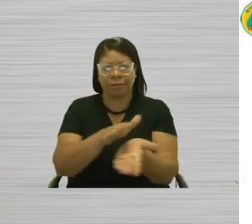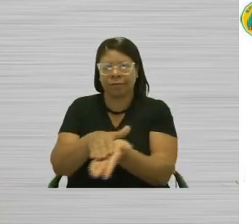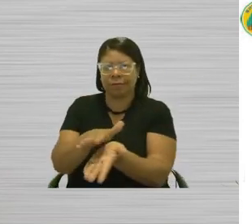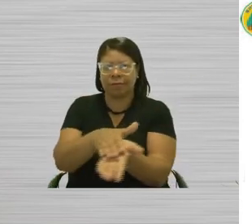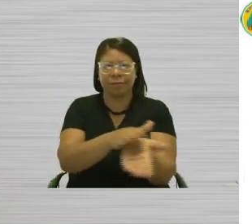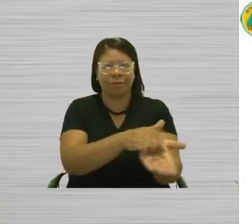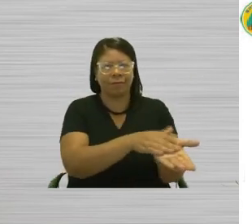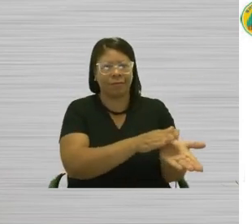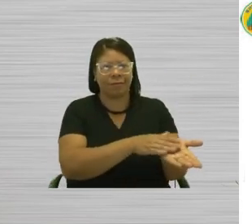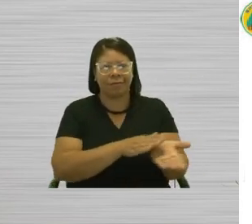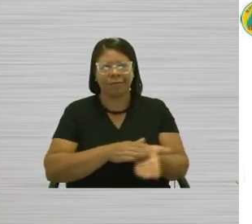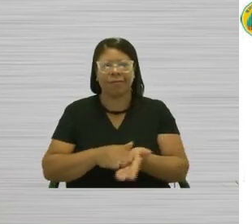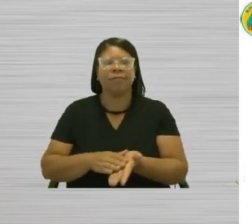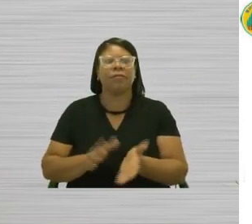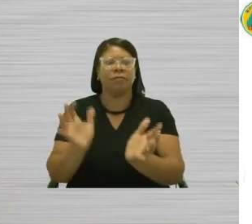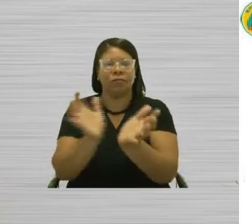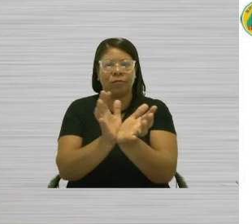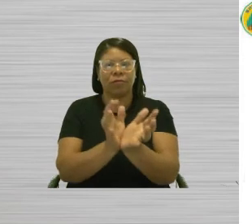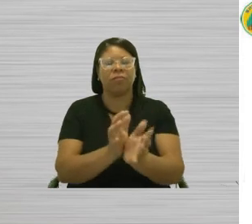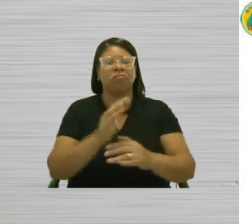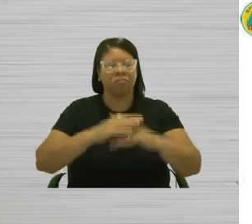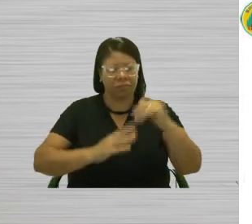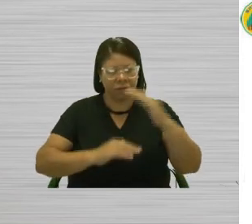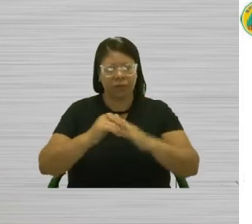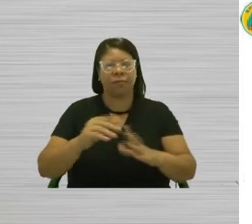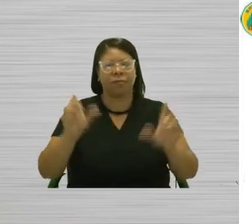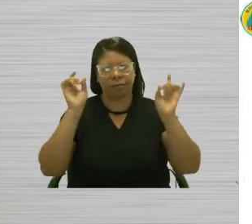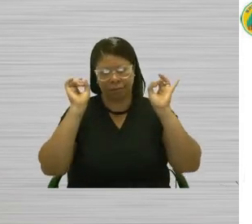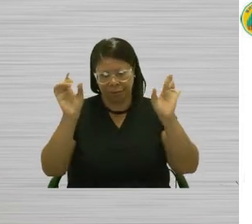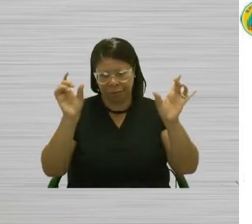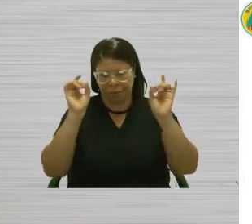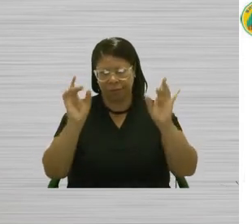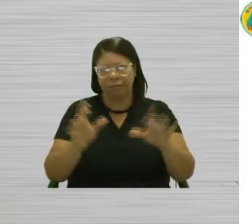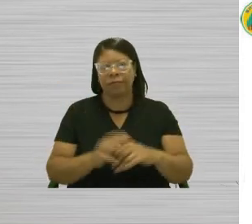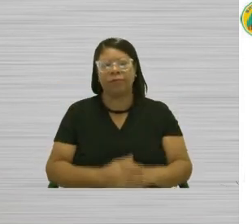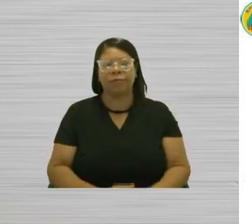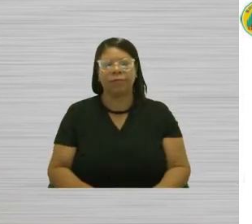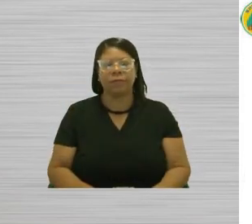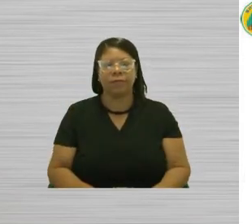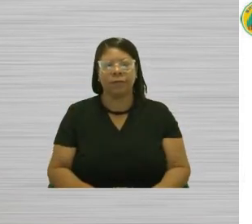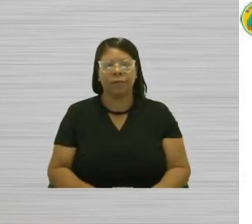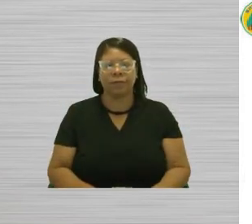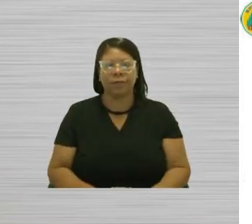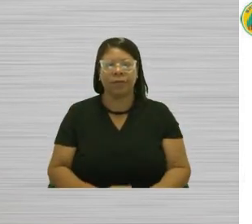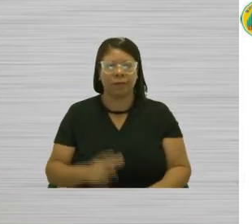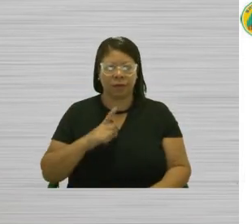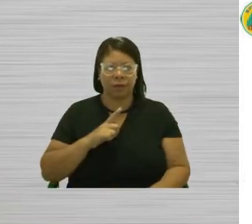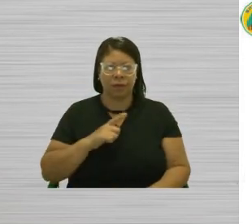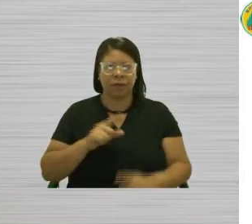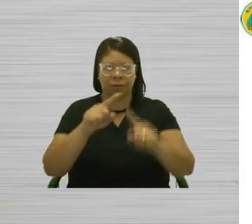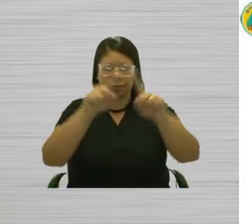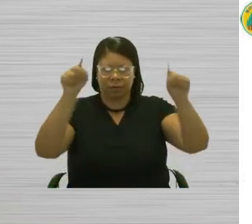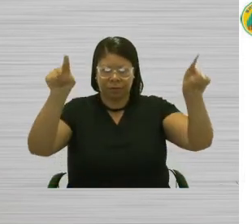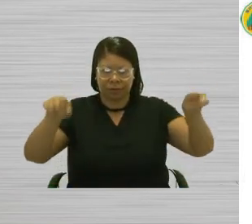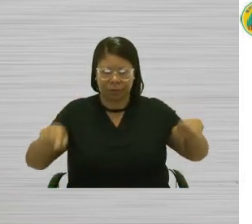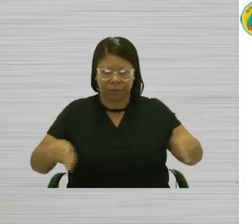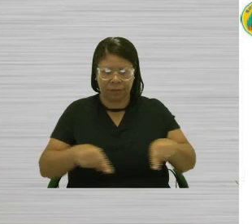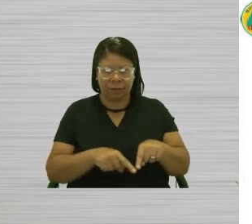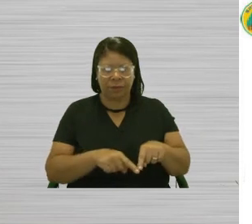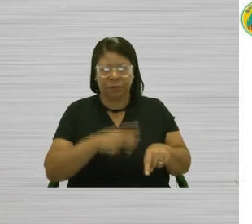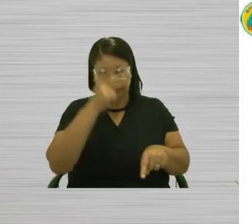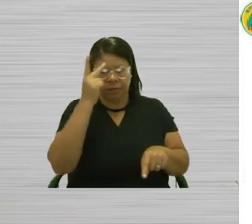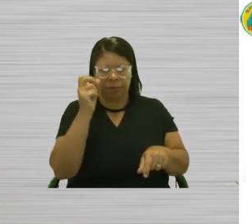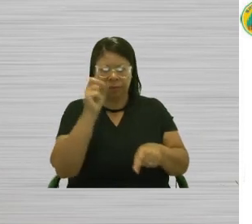viu, vereador? São profissionais de excelência. A gente tem um quadro de efetivo que é dificilmente